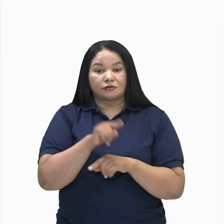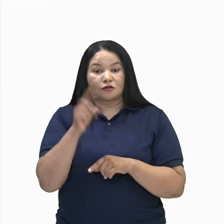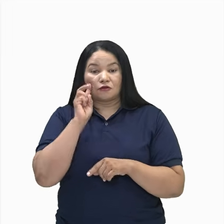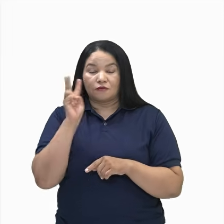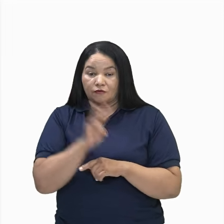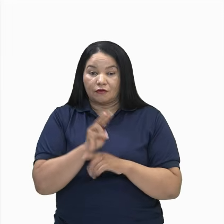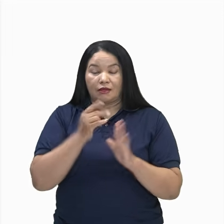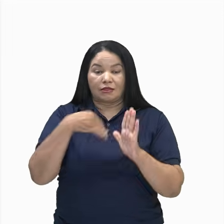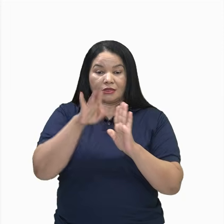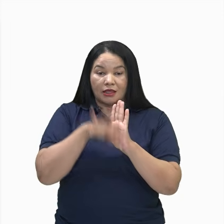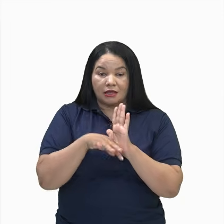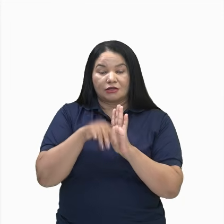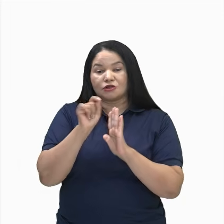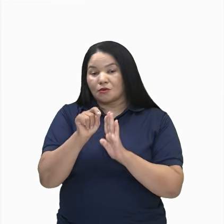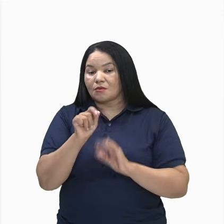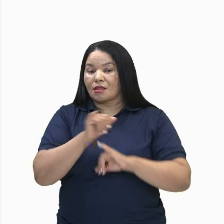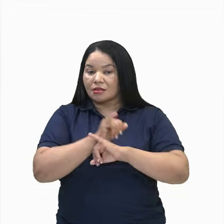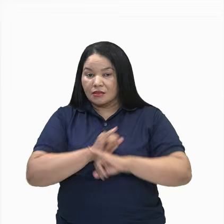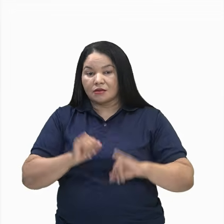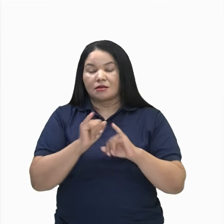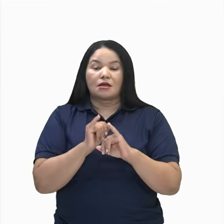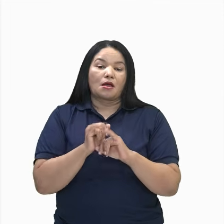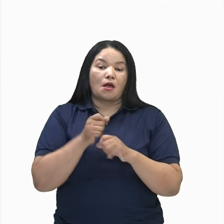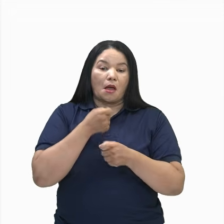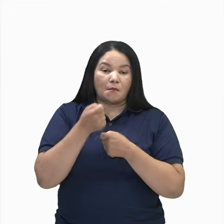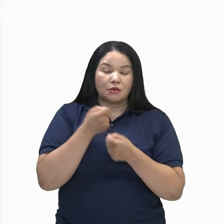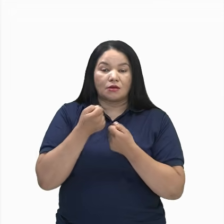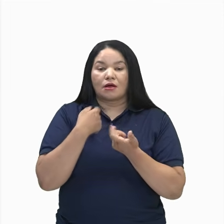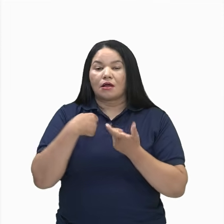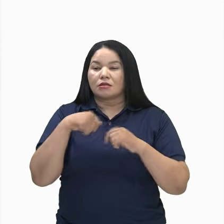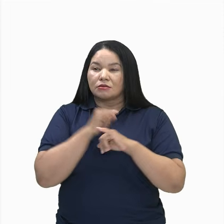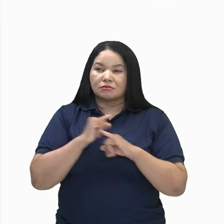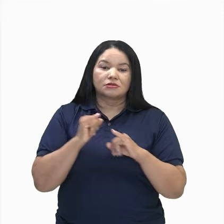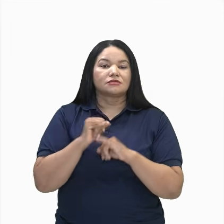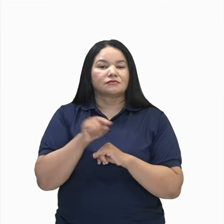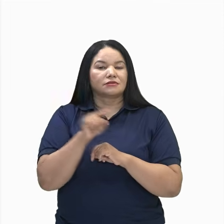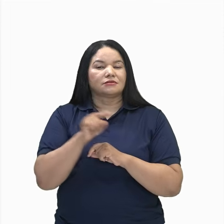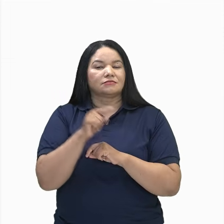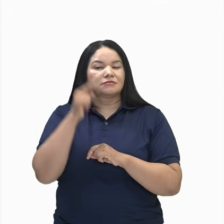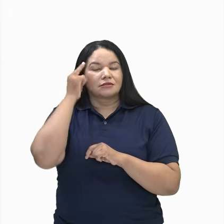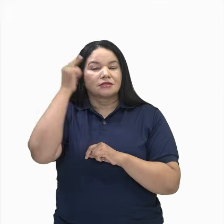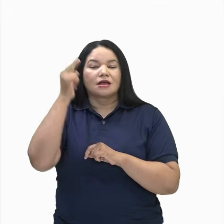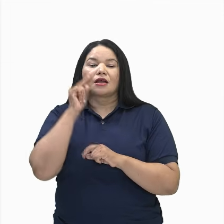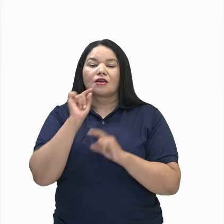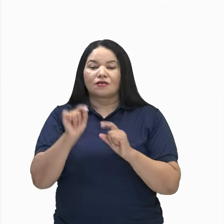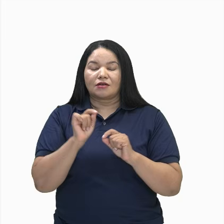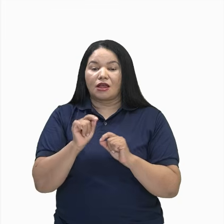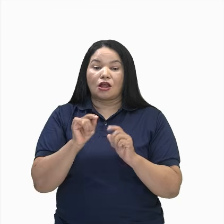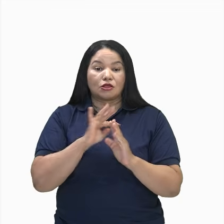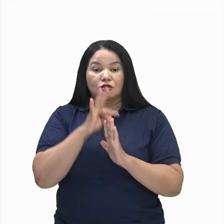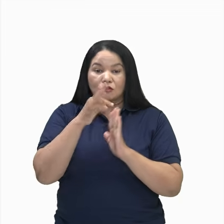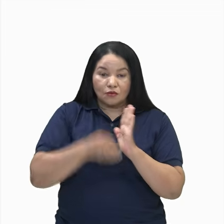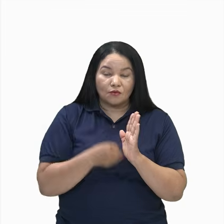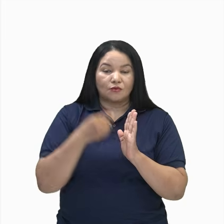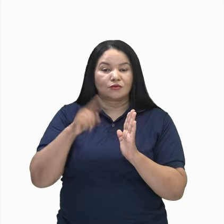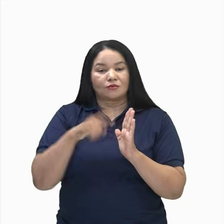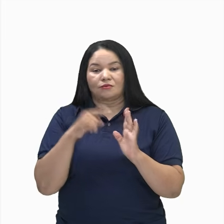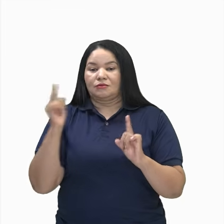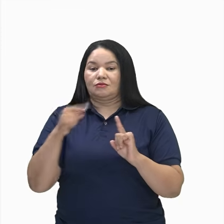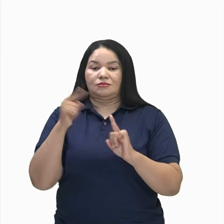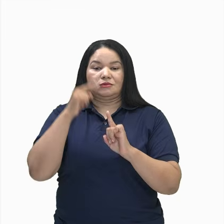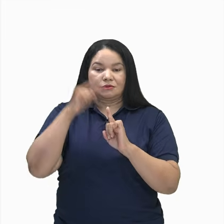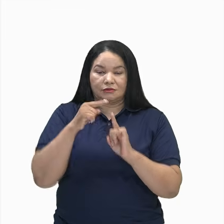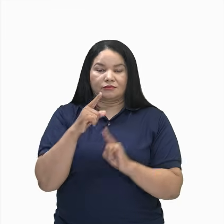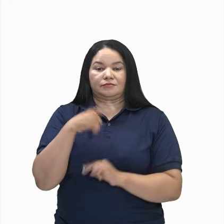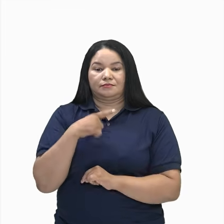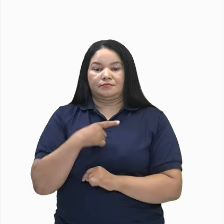são noticiosos, reportagens, notícias, tenham isso em mente. Tudo ali é intencional,